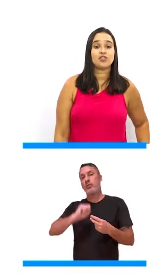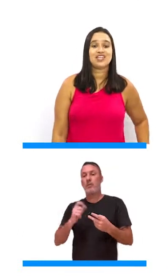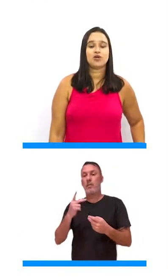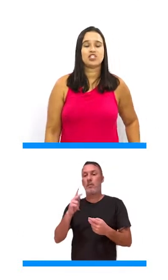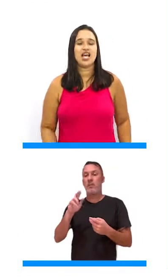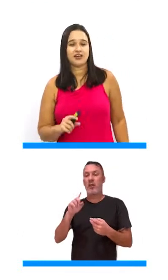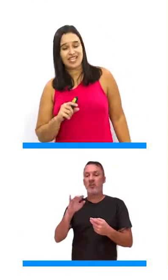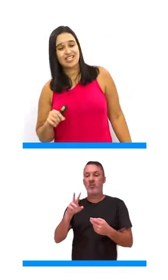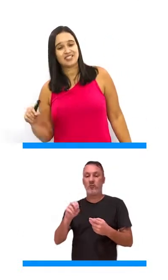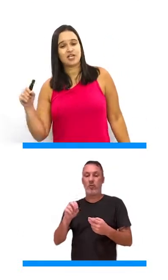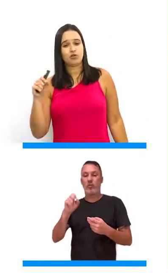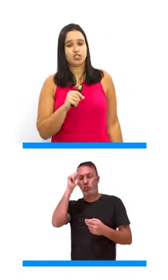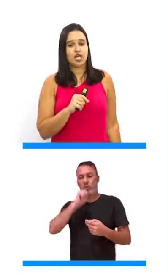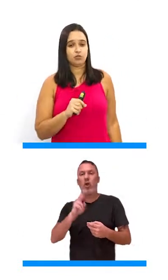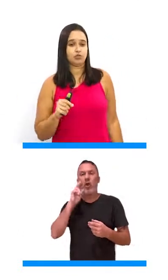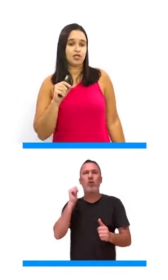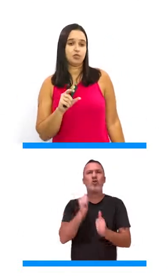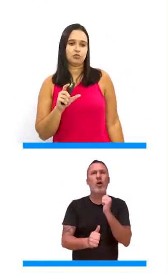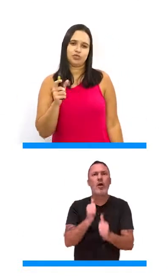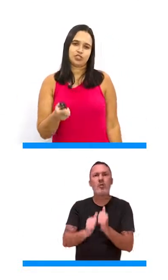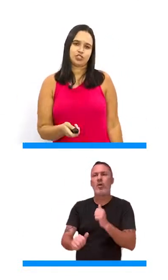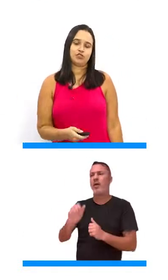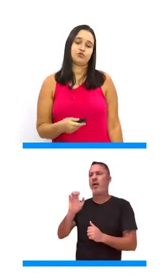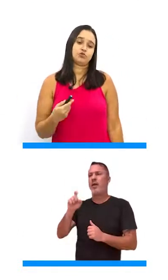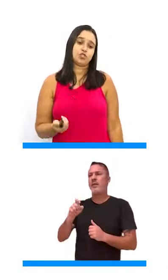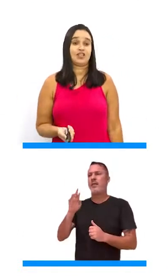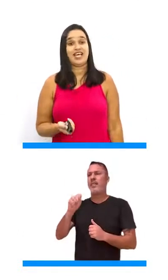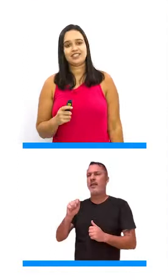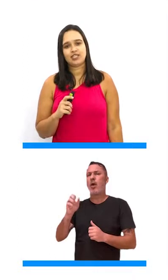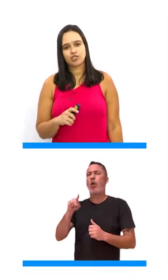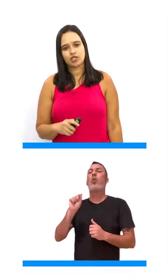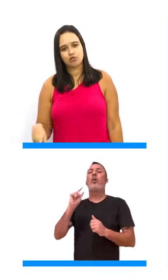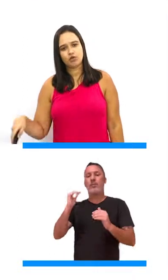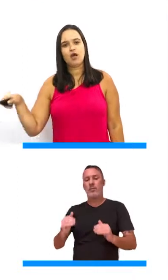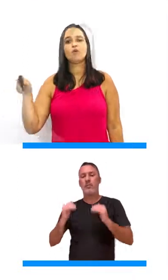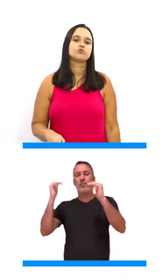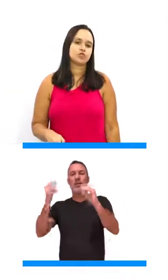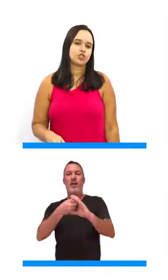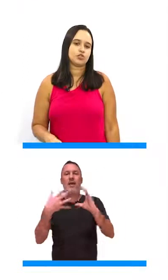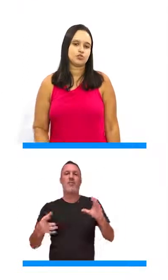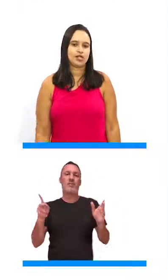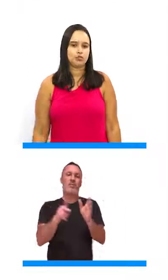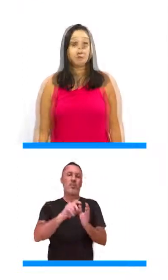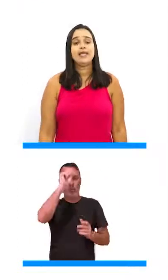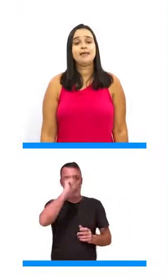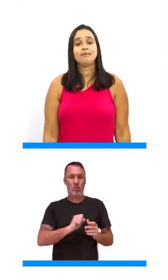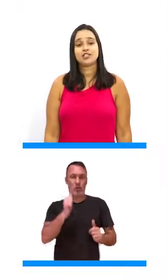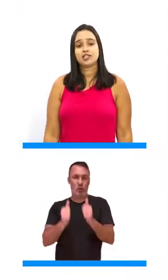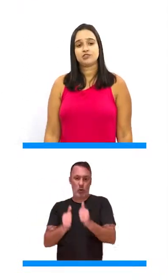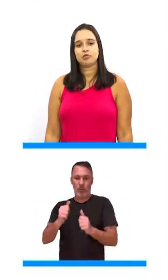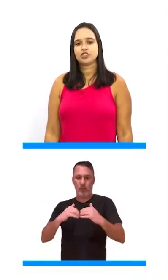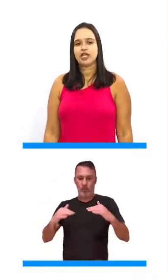jogador extraordinário. Quem que é extraordinário? O jogador. Predicativo do sujeito. Característica que eu dou ao sujeito, jogador.